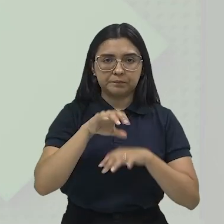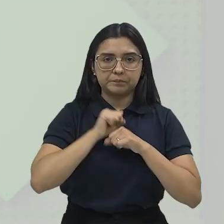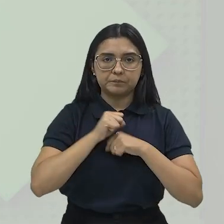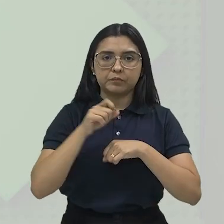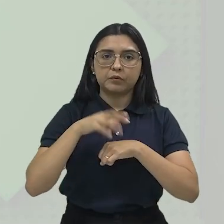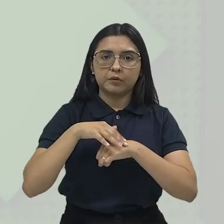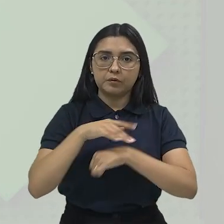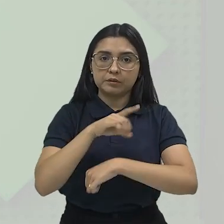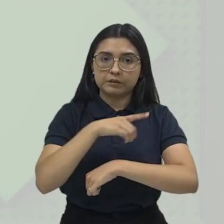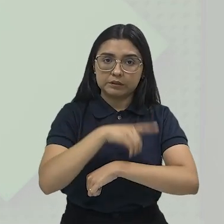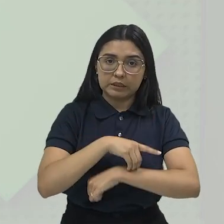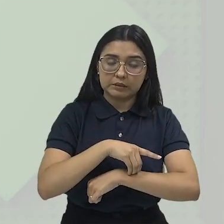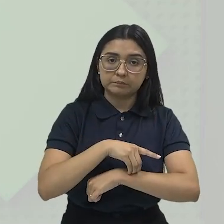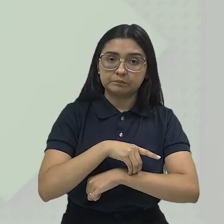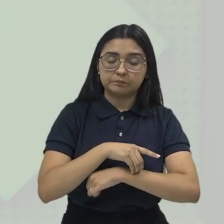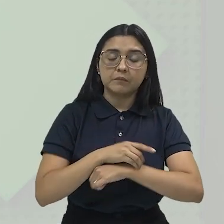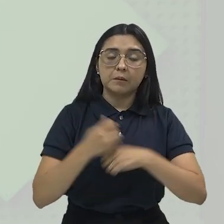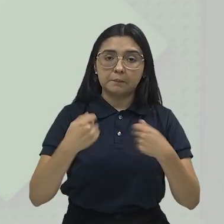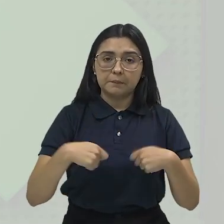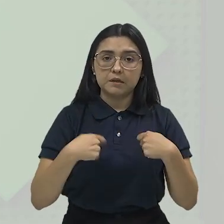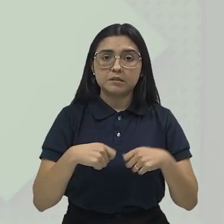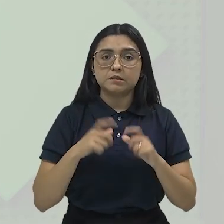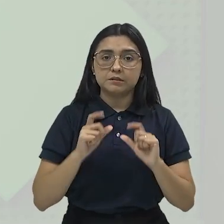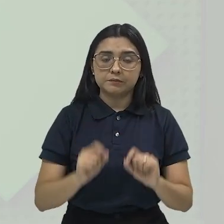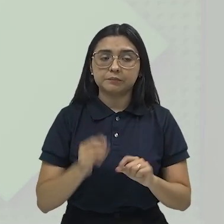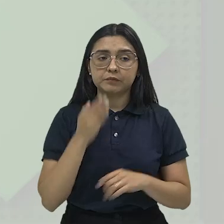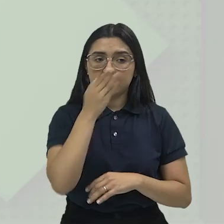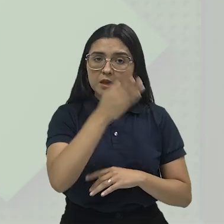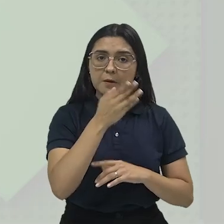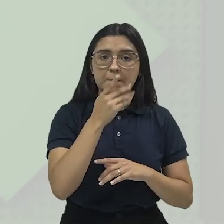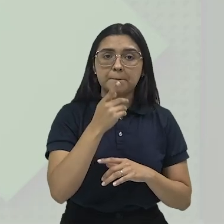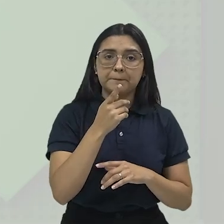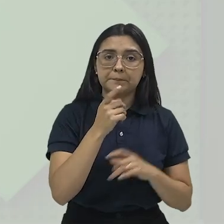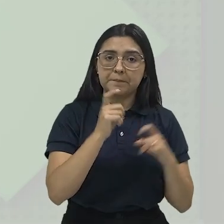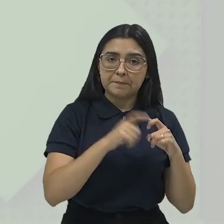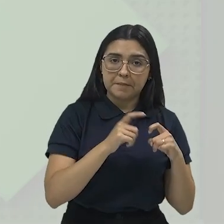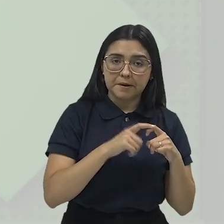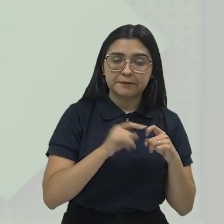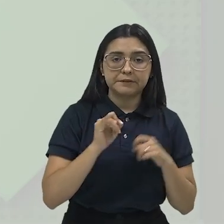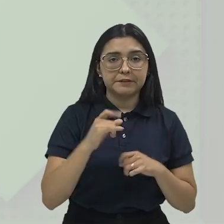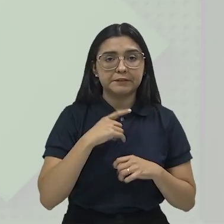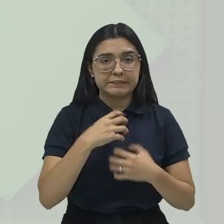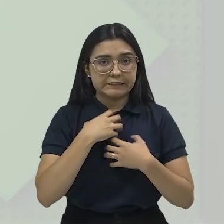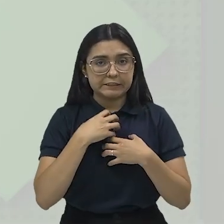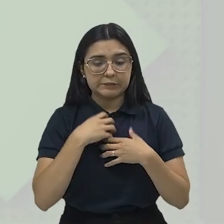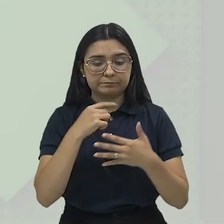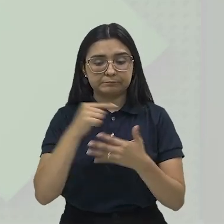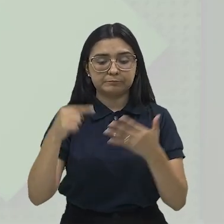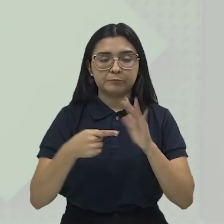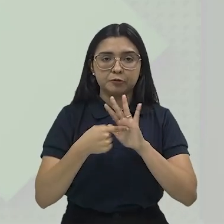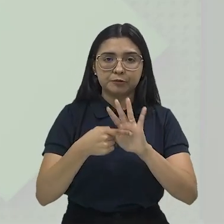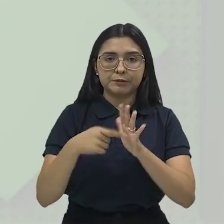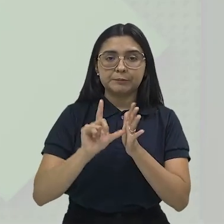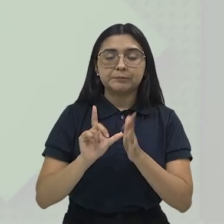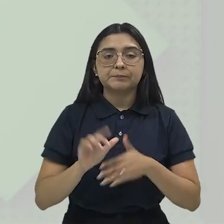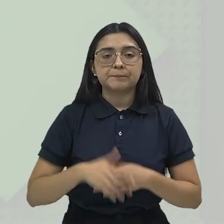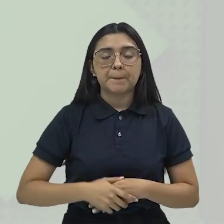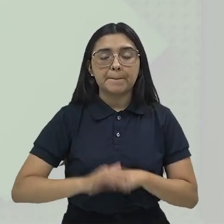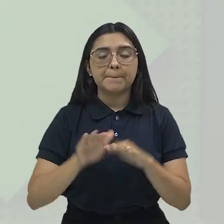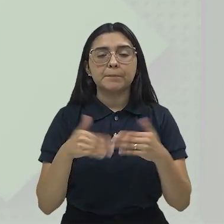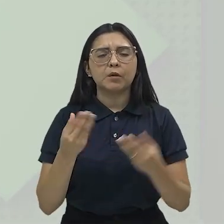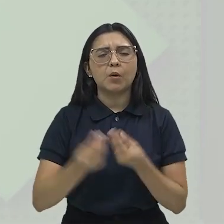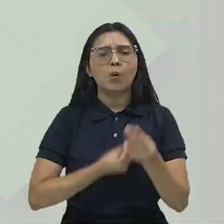essa suspeita, né, precisa procurar ali o médico se tiver alguns sintomas como esse, tá bom? E como